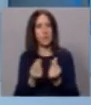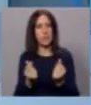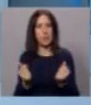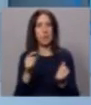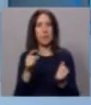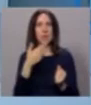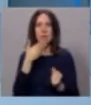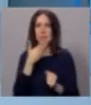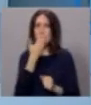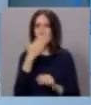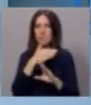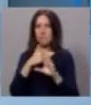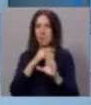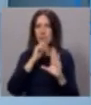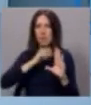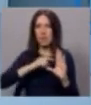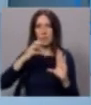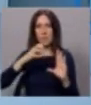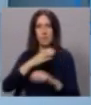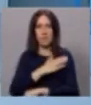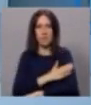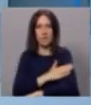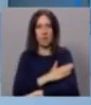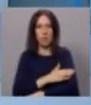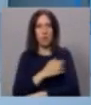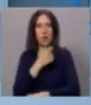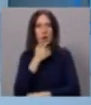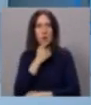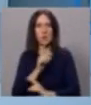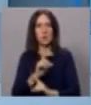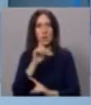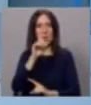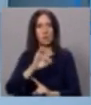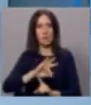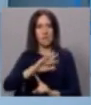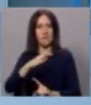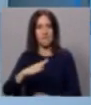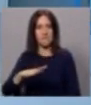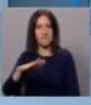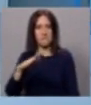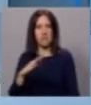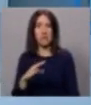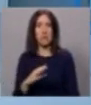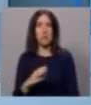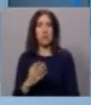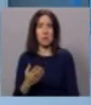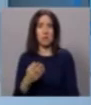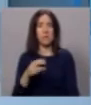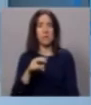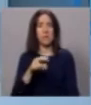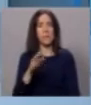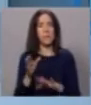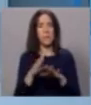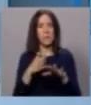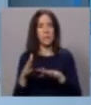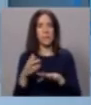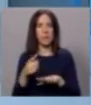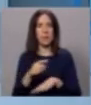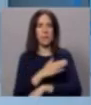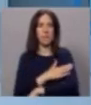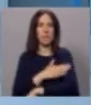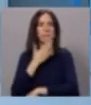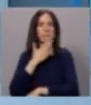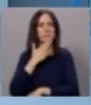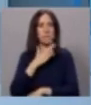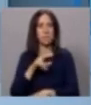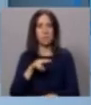meio da manhã a probabilidade de ocorrência de aguaceiros fracos nas vertentes norte e nas terras altas, o vento a soprar fraco a moderado